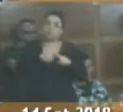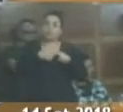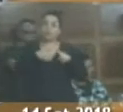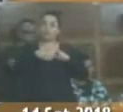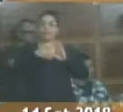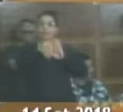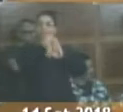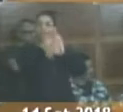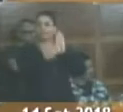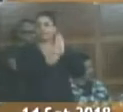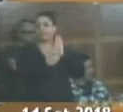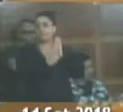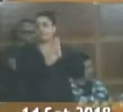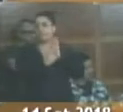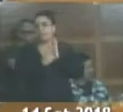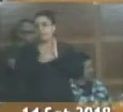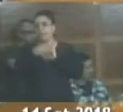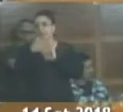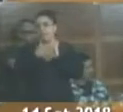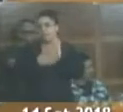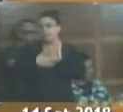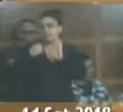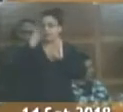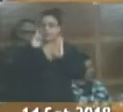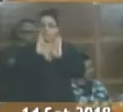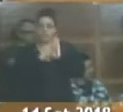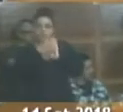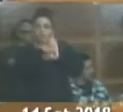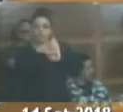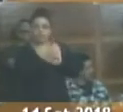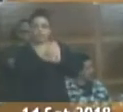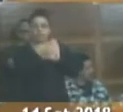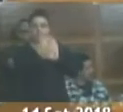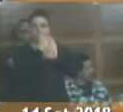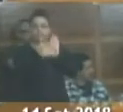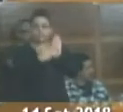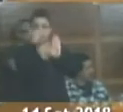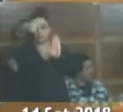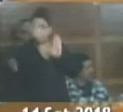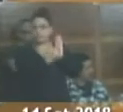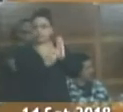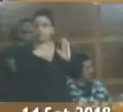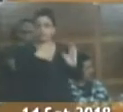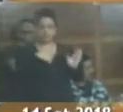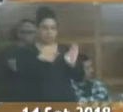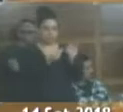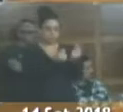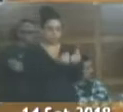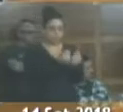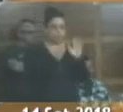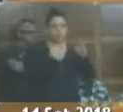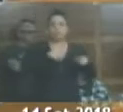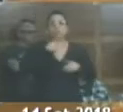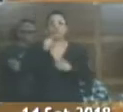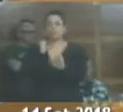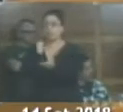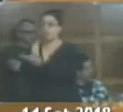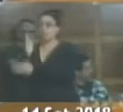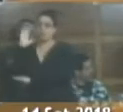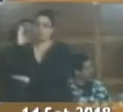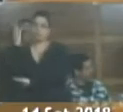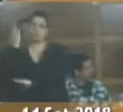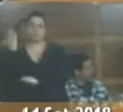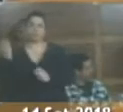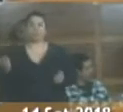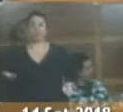burocrática e no cumprimento das leis internas que você tem que cumprir para atender uma simples demanda. Eu tenho recurso, não consigo comprar madeira para atender